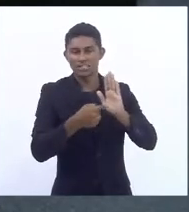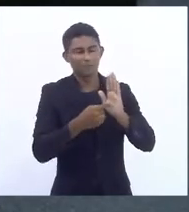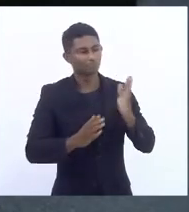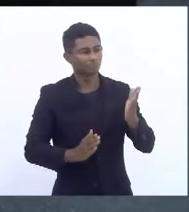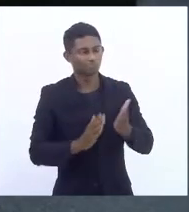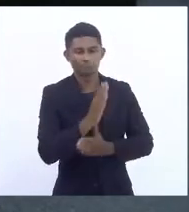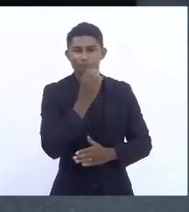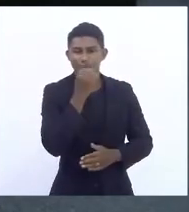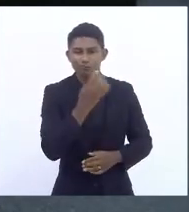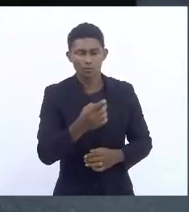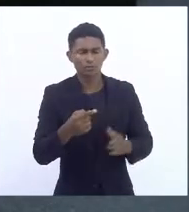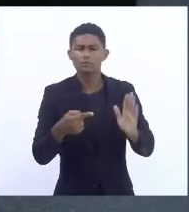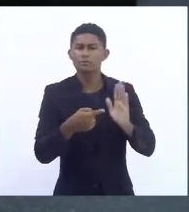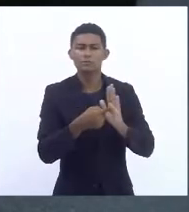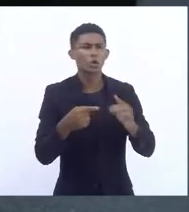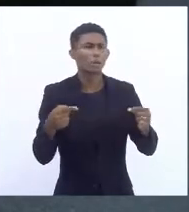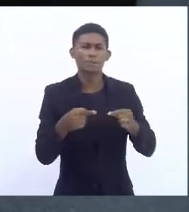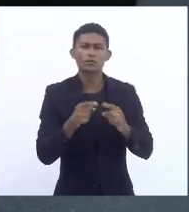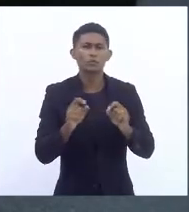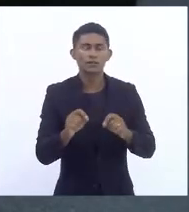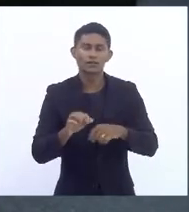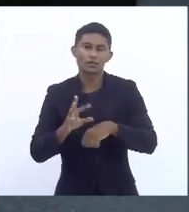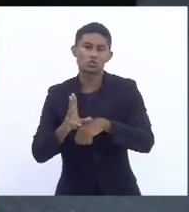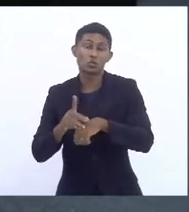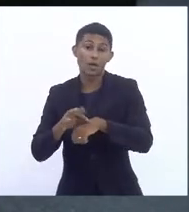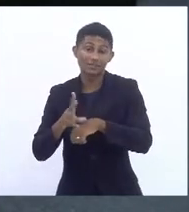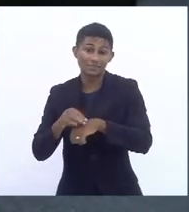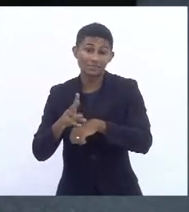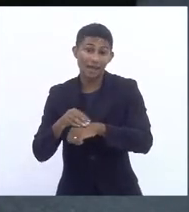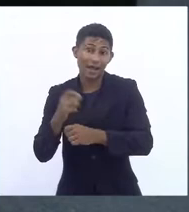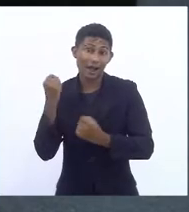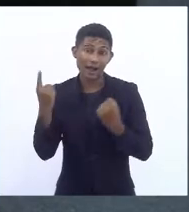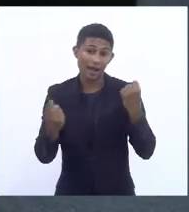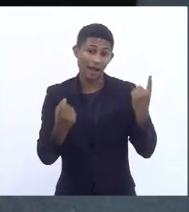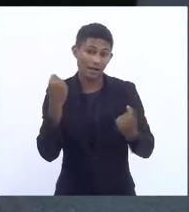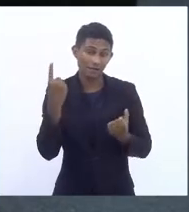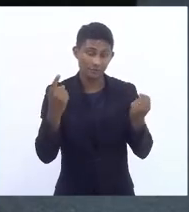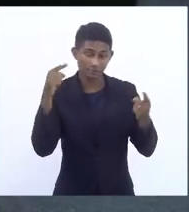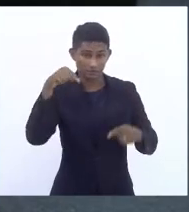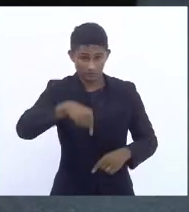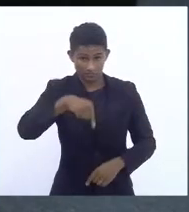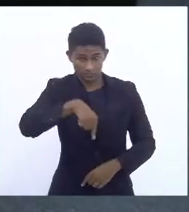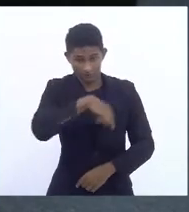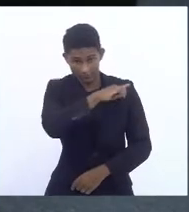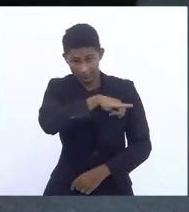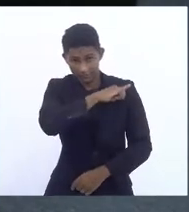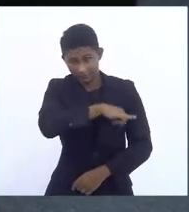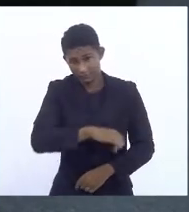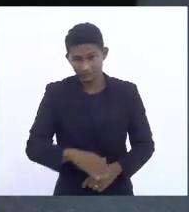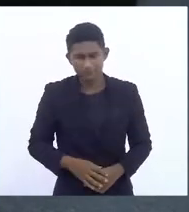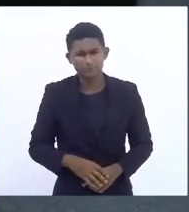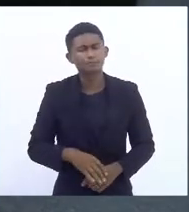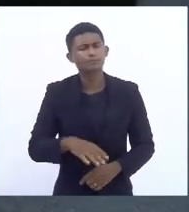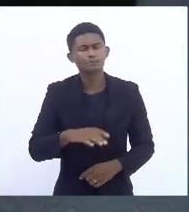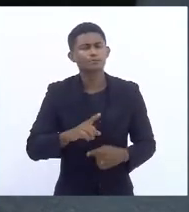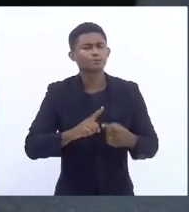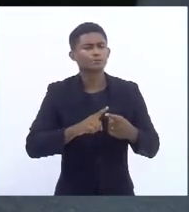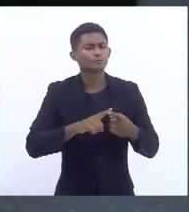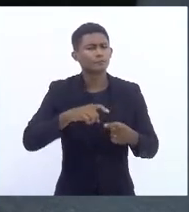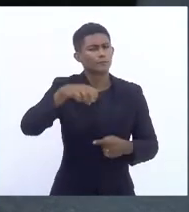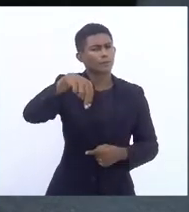com a questão das doenças raras aqui no estado do Rio de Janeiro. A narcolepsia e